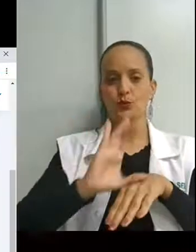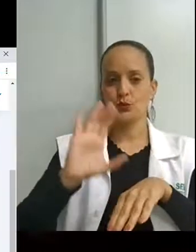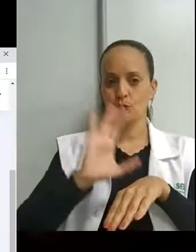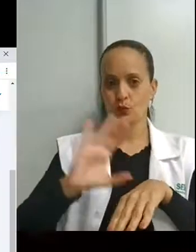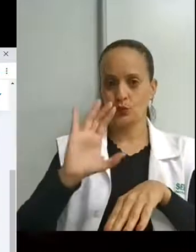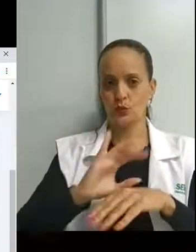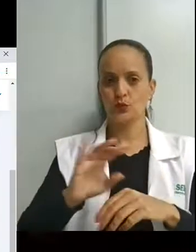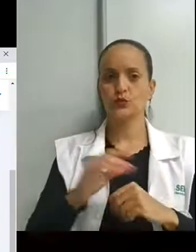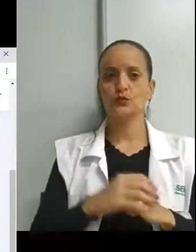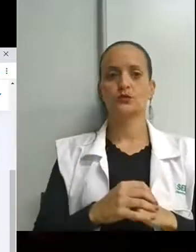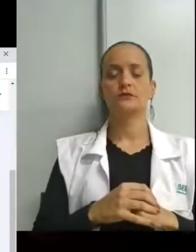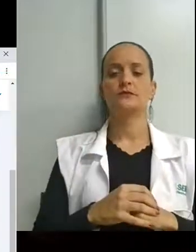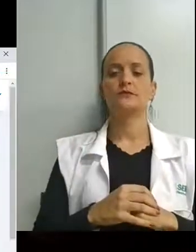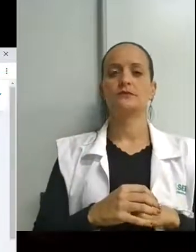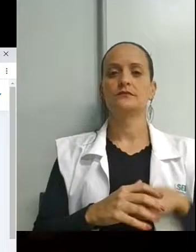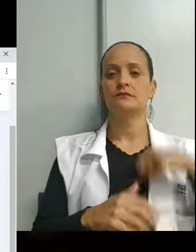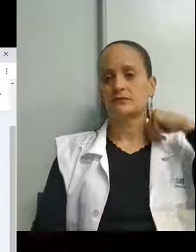fechar aqui.